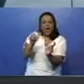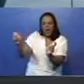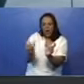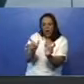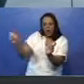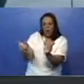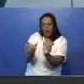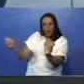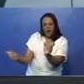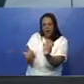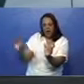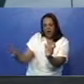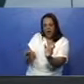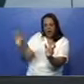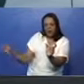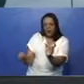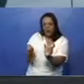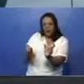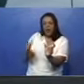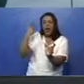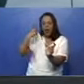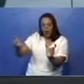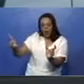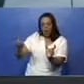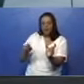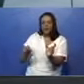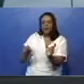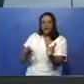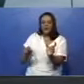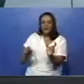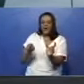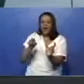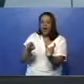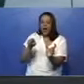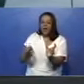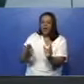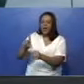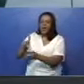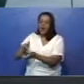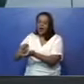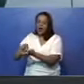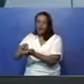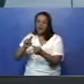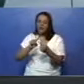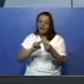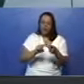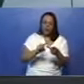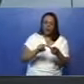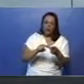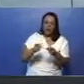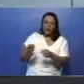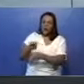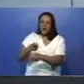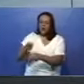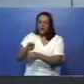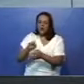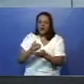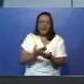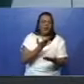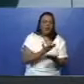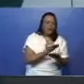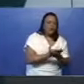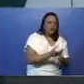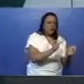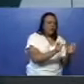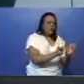acompanhada de outras palavras as palavras que nós estamos trabalhando aqui o artigo e do adjetivo então nós já falamos do substantivo